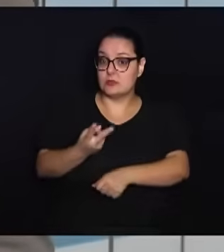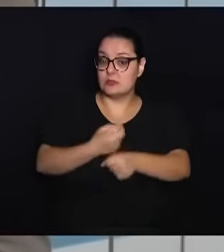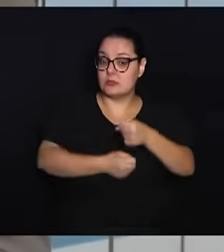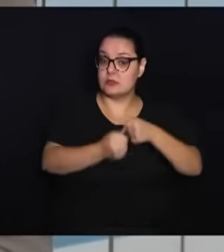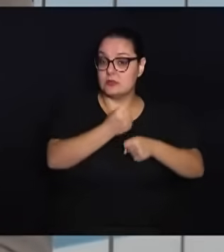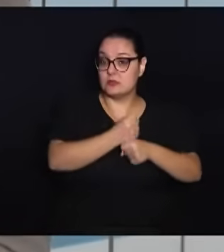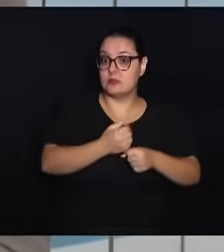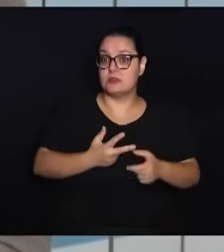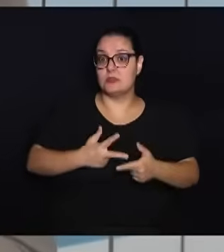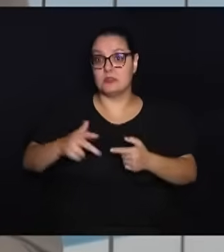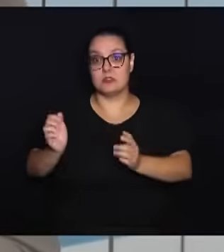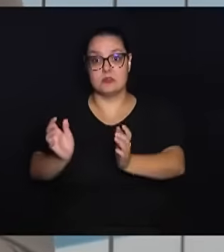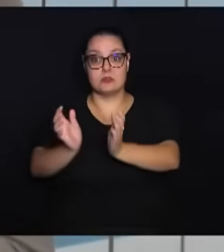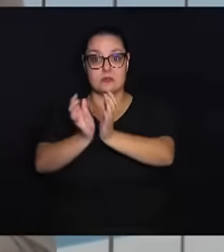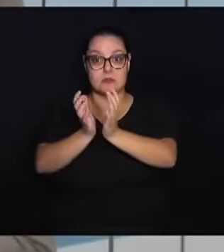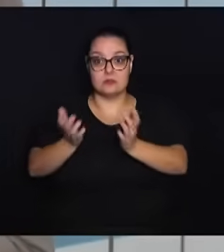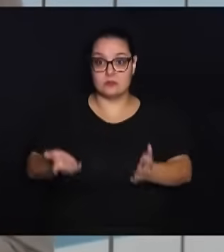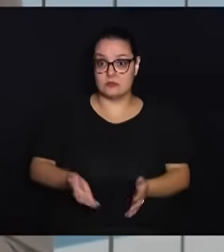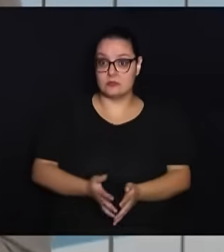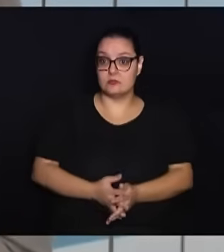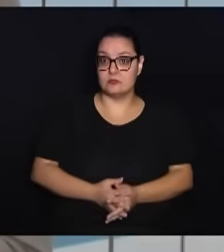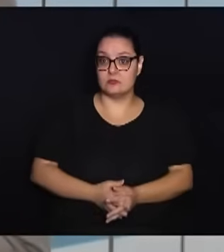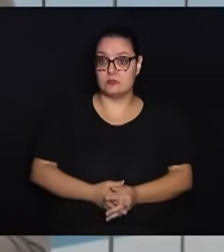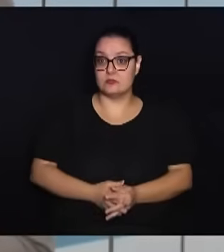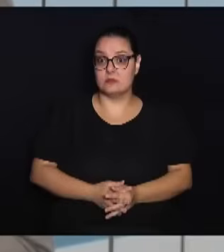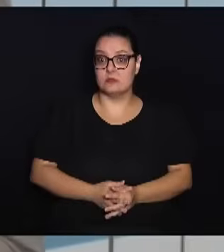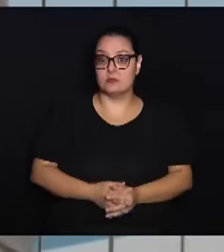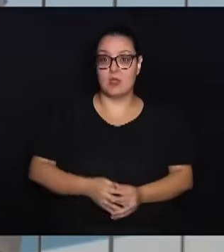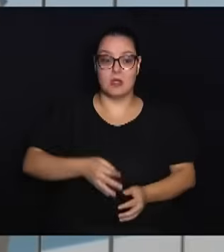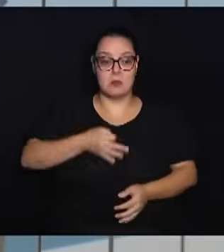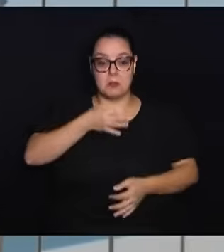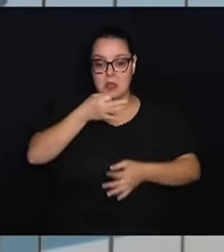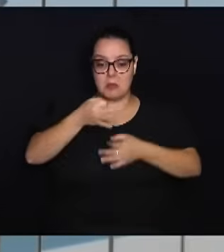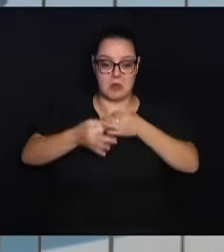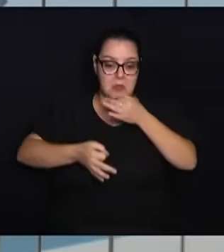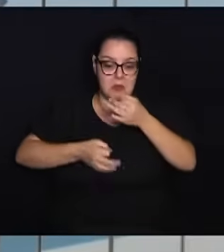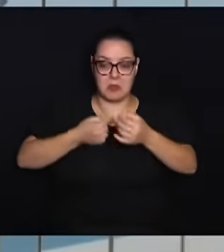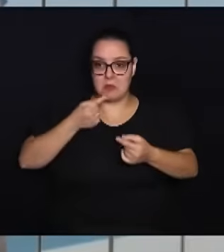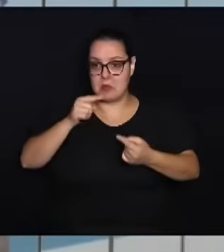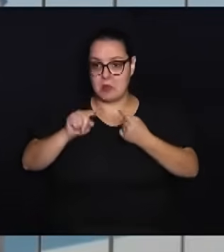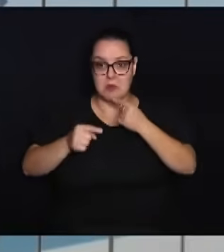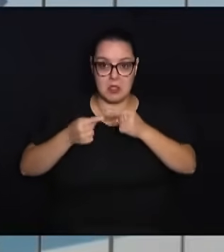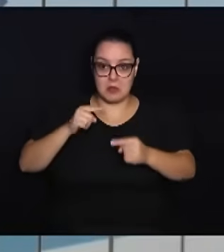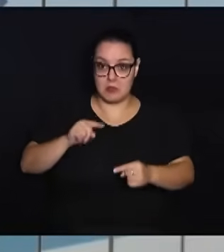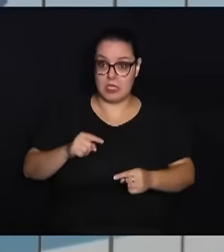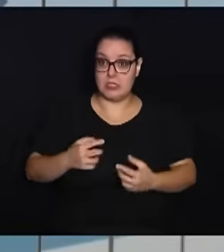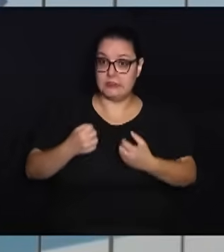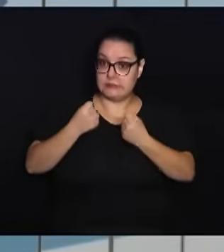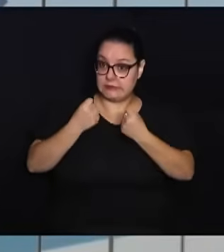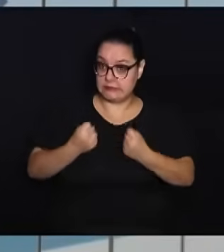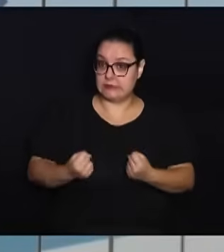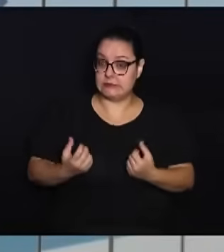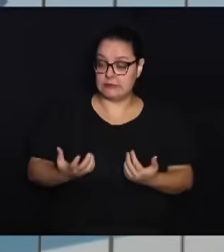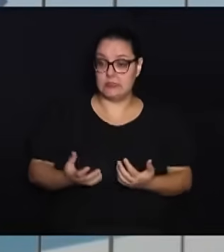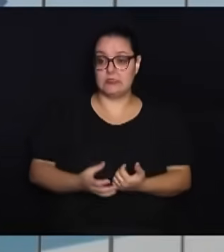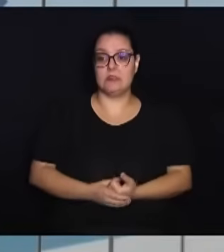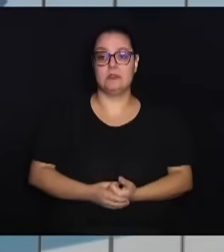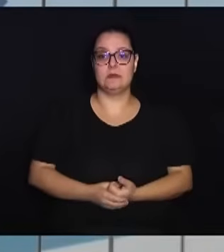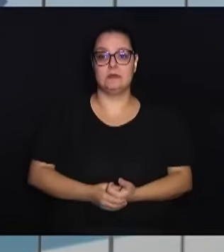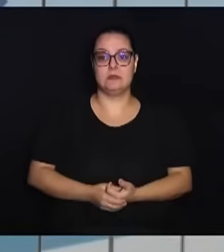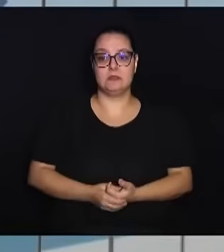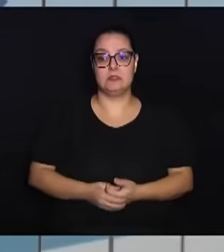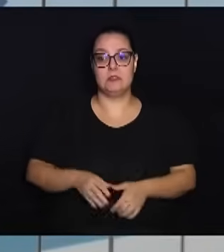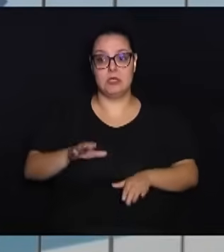essa Copa do Mundo, ele era muito criticado e assim, de uma forma bem agressiva e muitas vezes